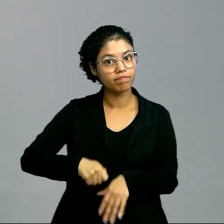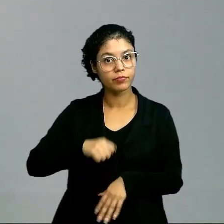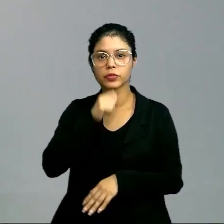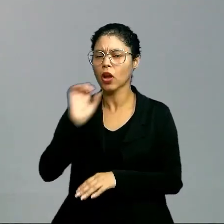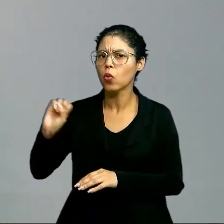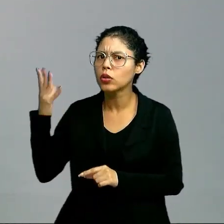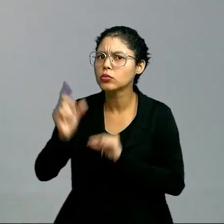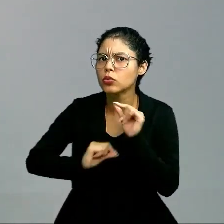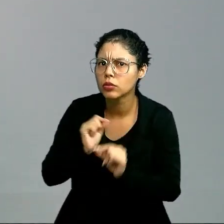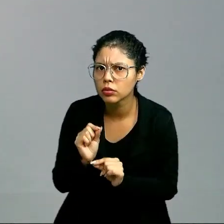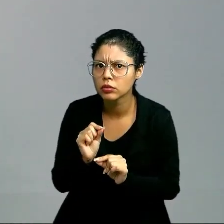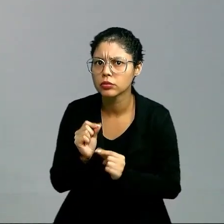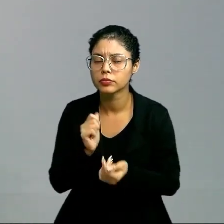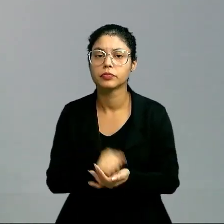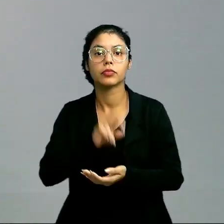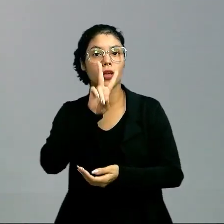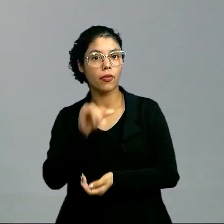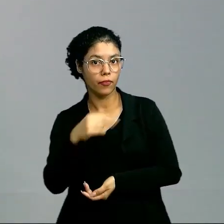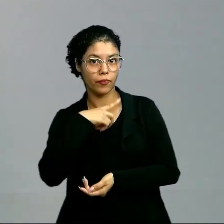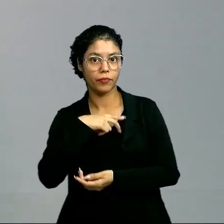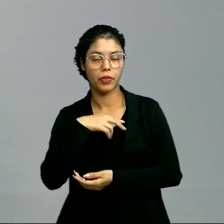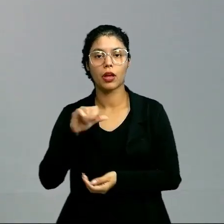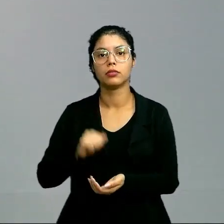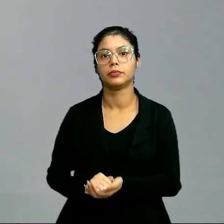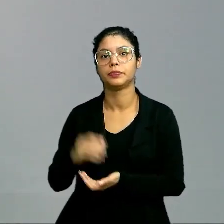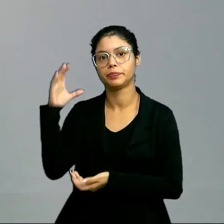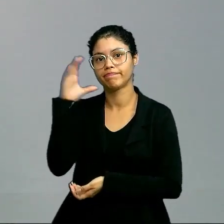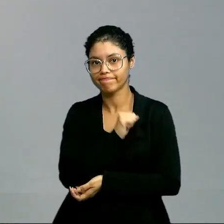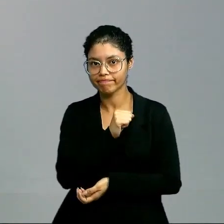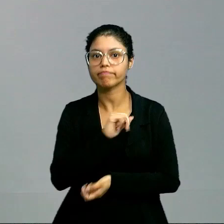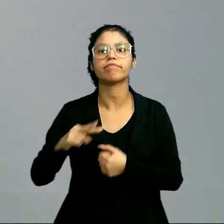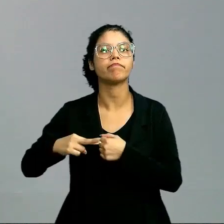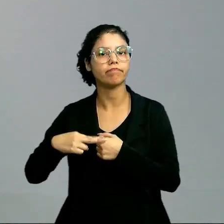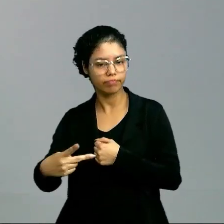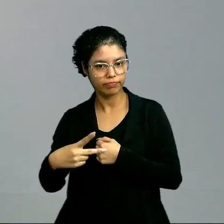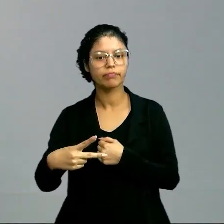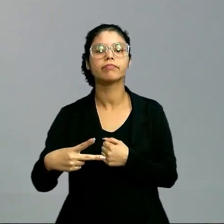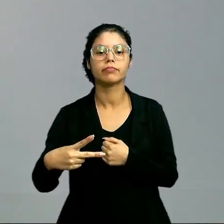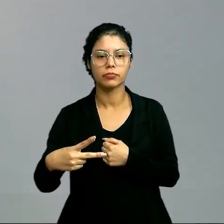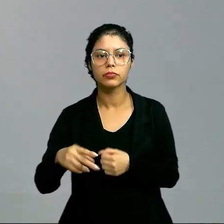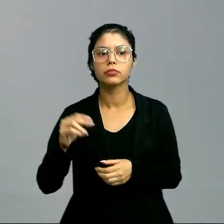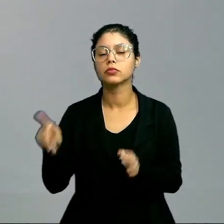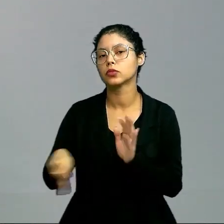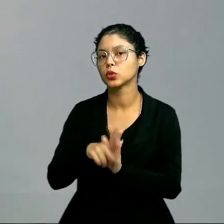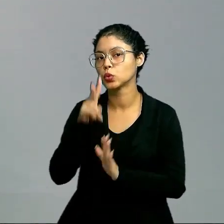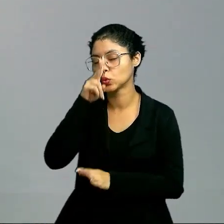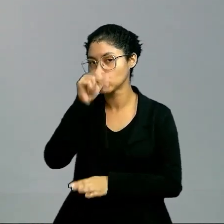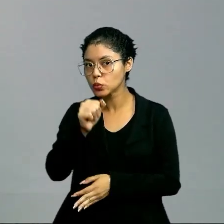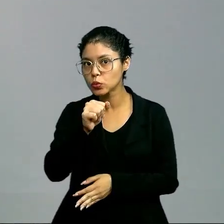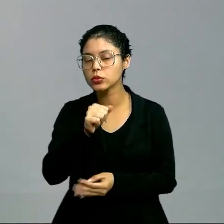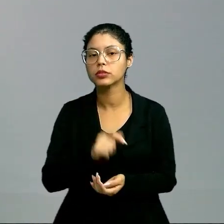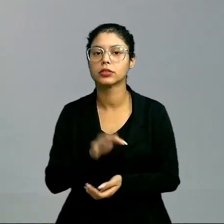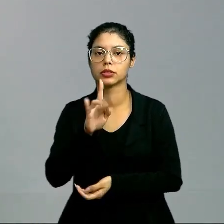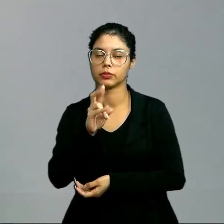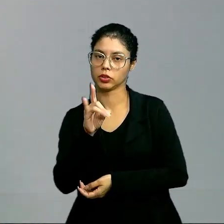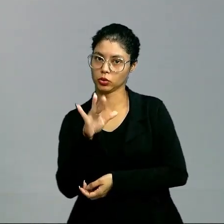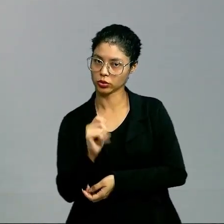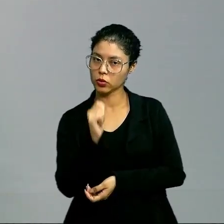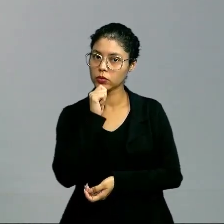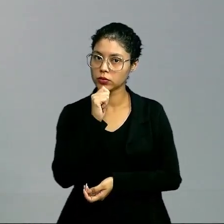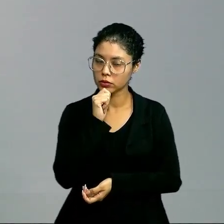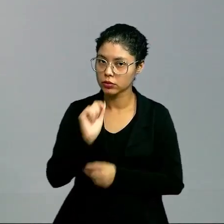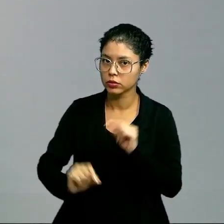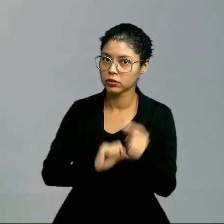paraquedas. O que acontece? Você vai estar caindo inconsequentemente, isso se dá devido à força gravitacional.